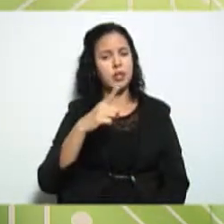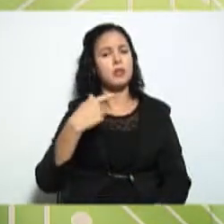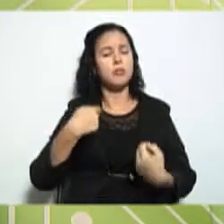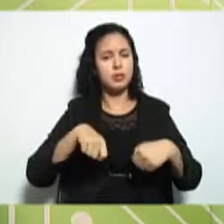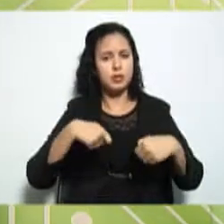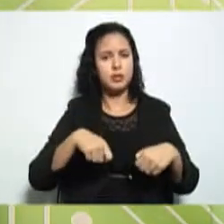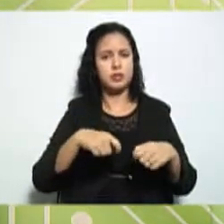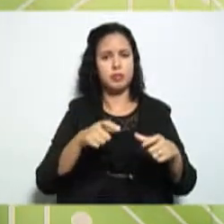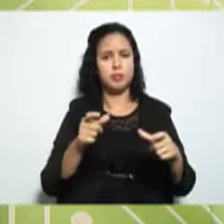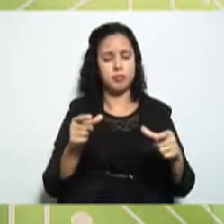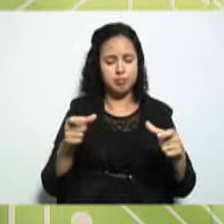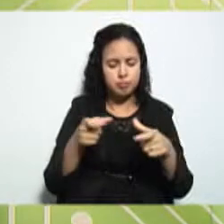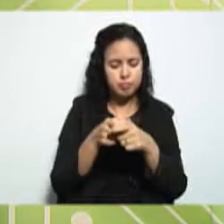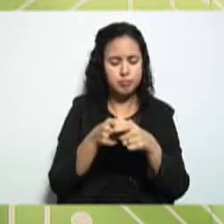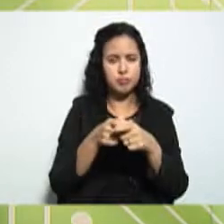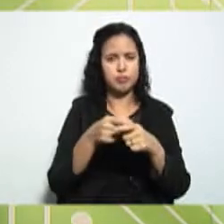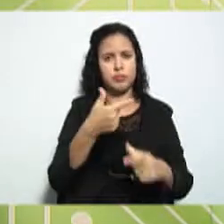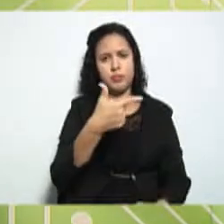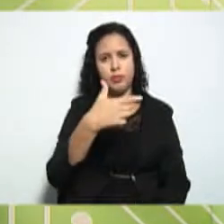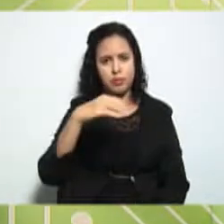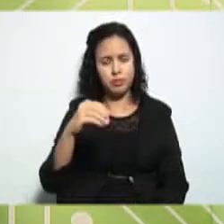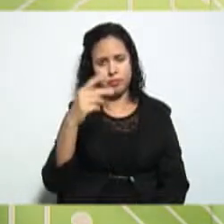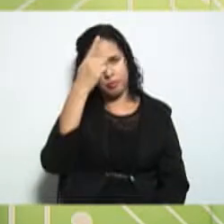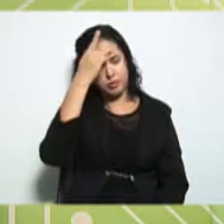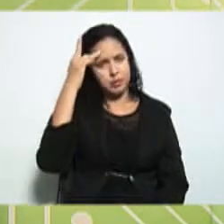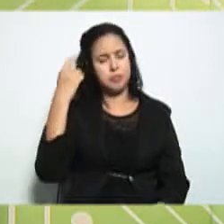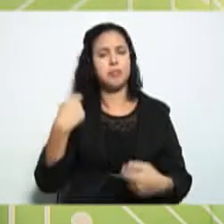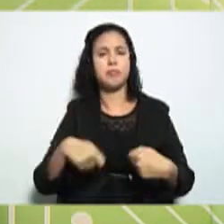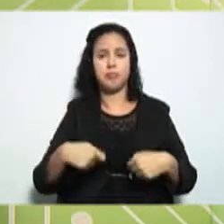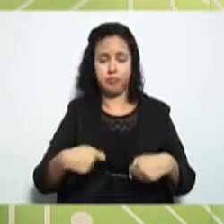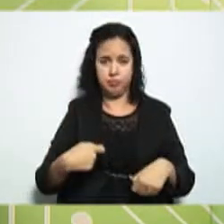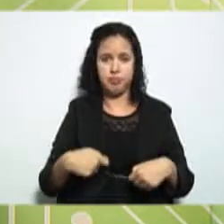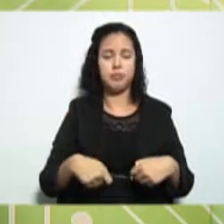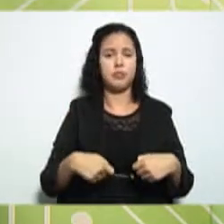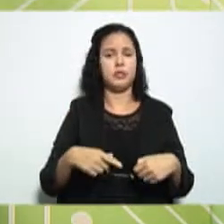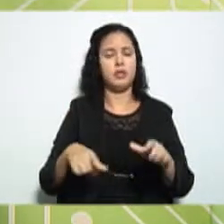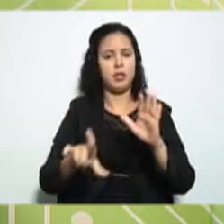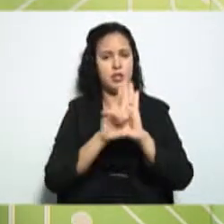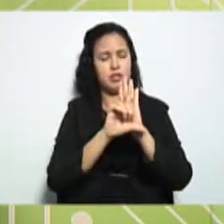Lei 5.764, de 1971. Essa é uma lei lá da década de